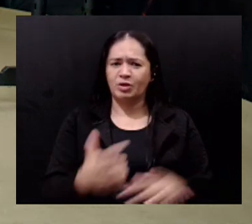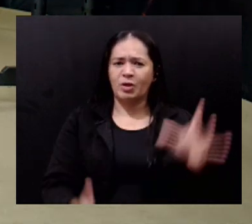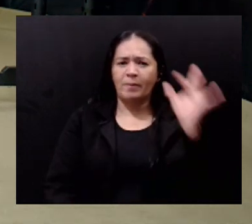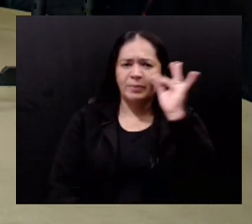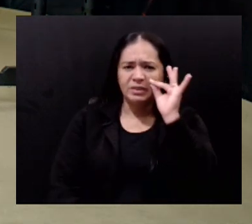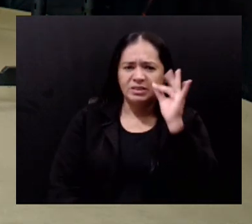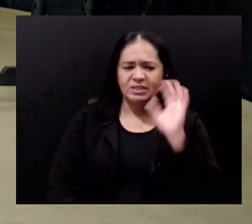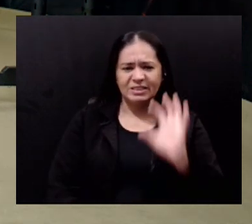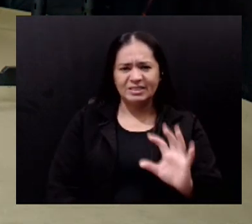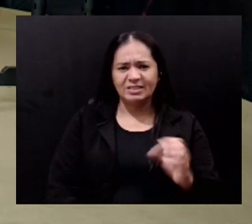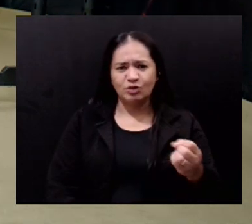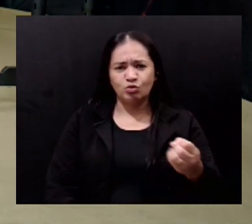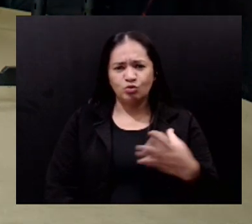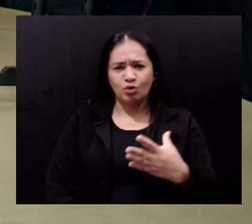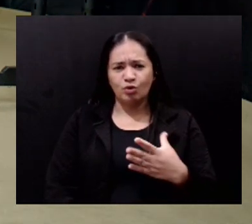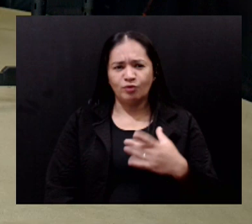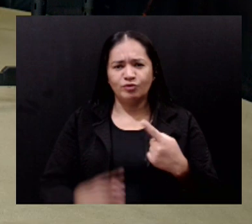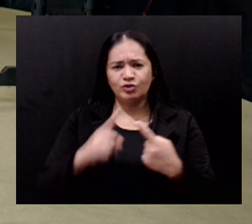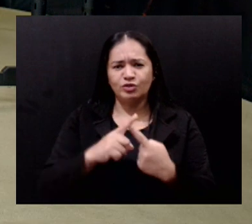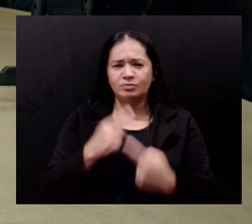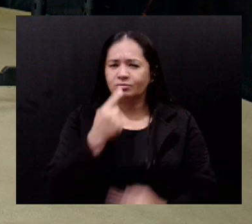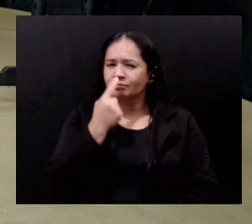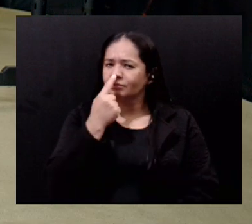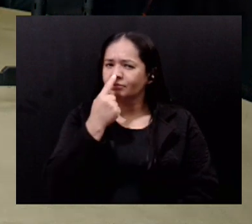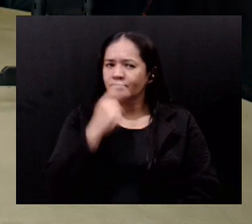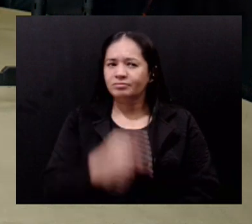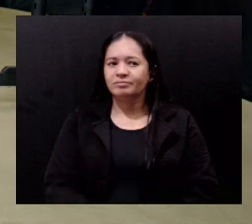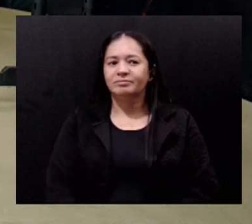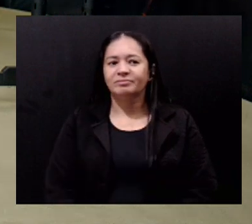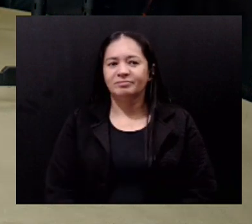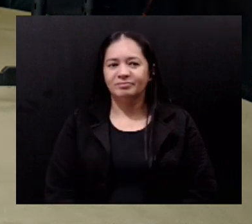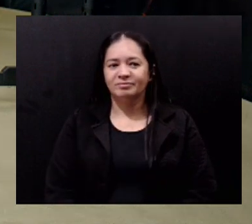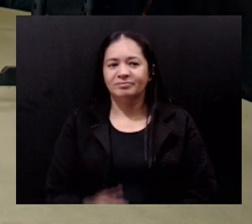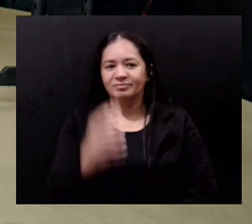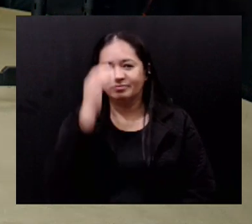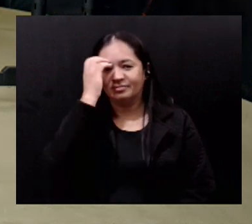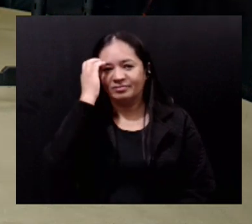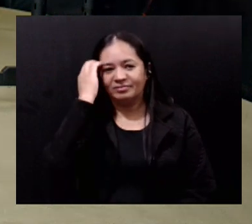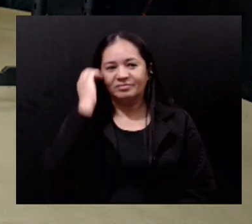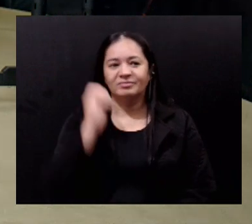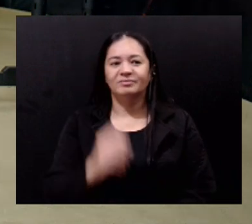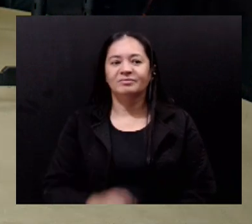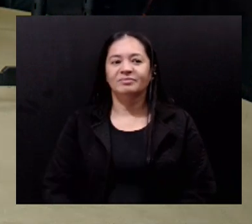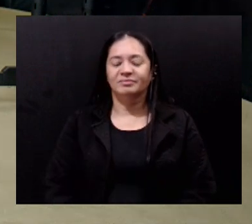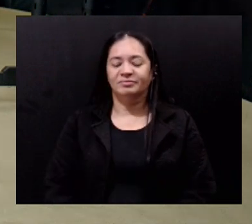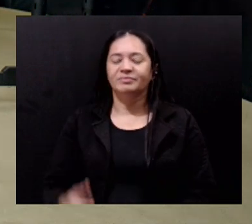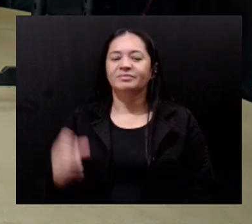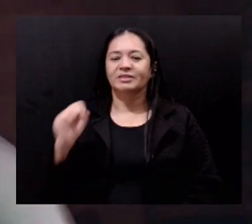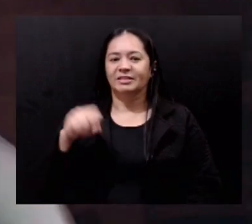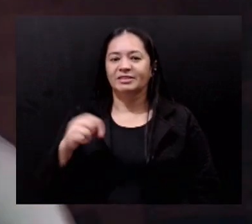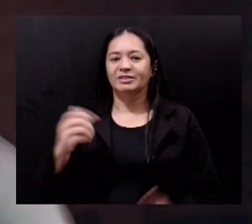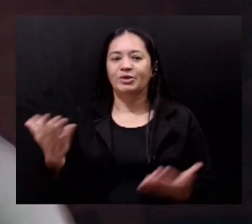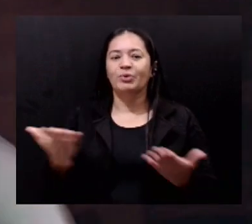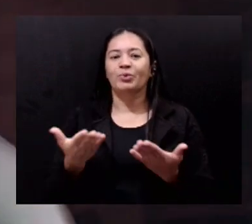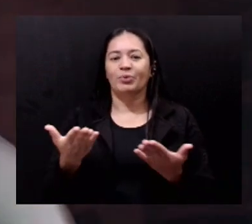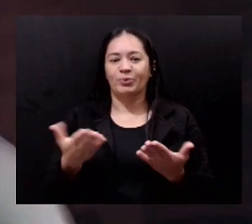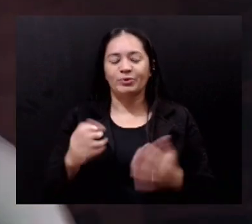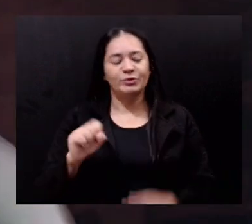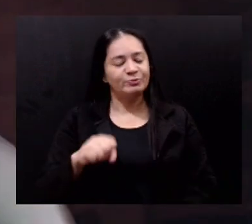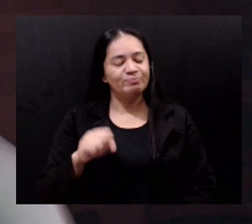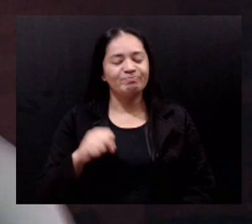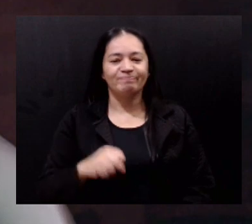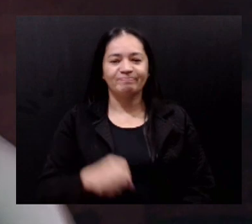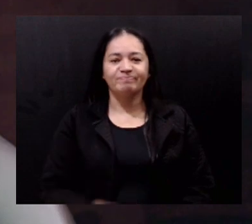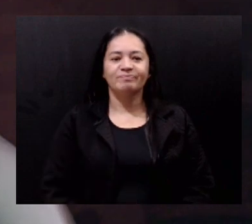intimidade, Joyce? Sim, É? é, é comum. Sério? Hoje em dia, sim. Uau! Hoje em dia, principalmente